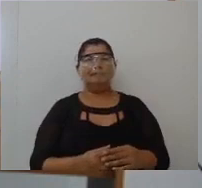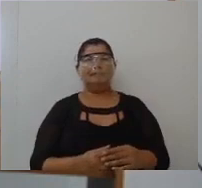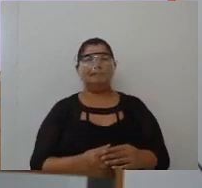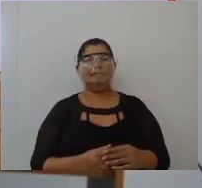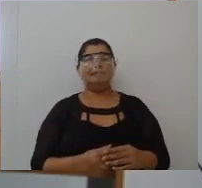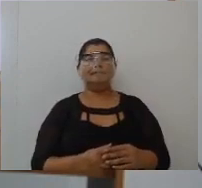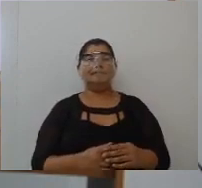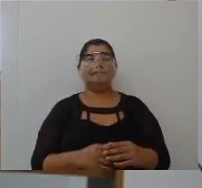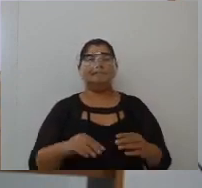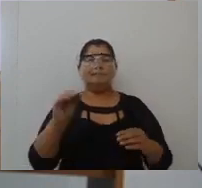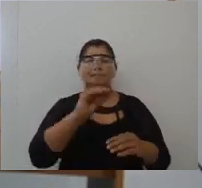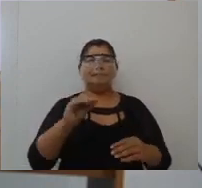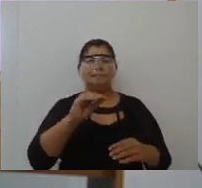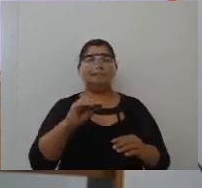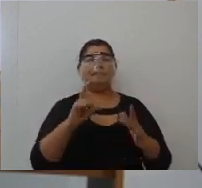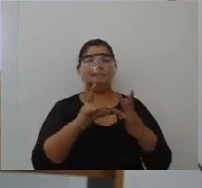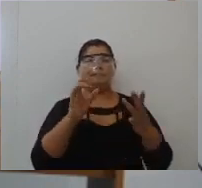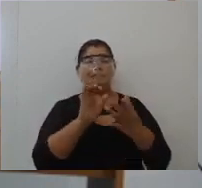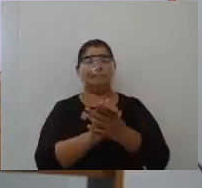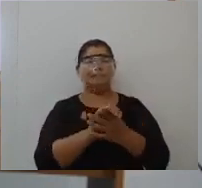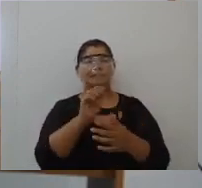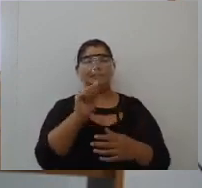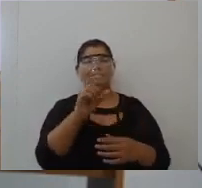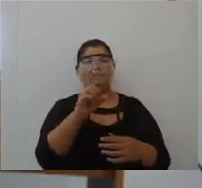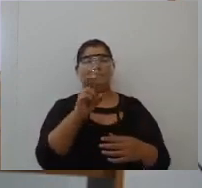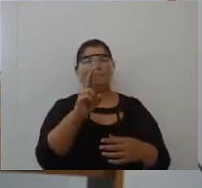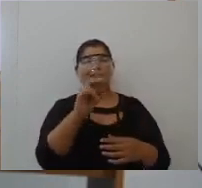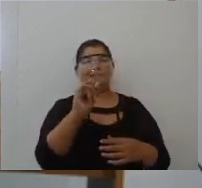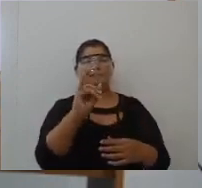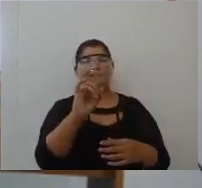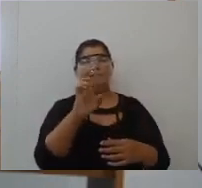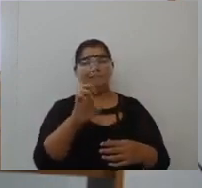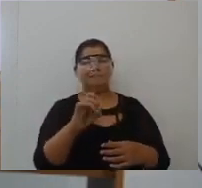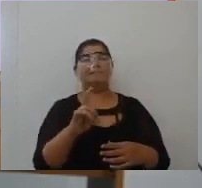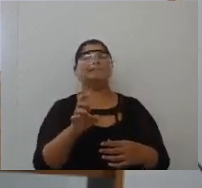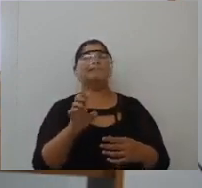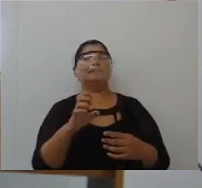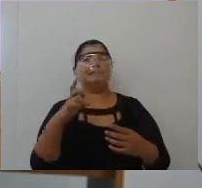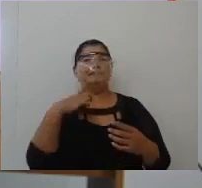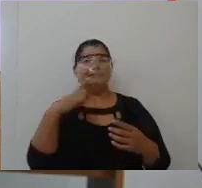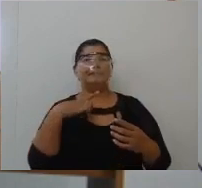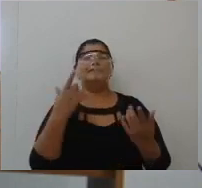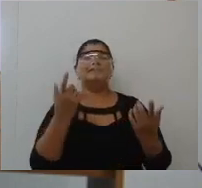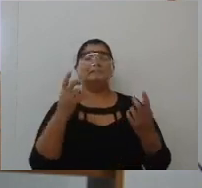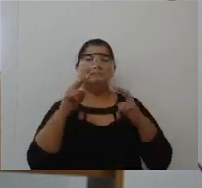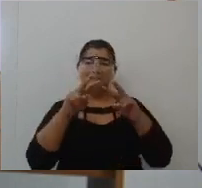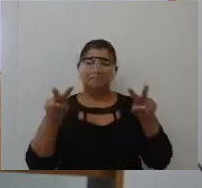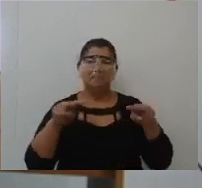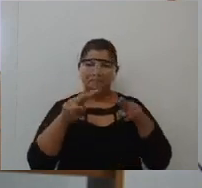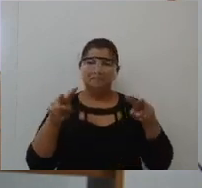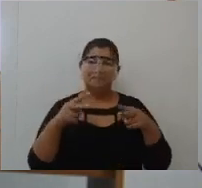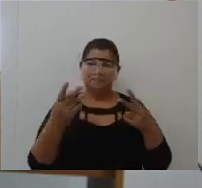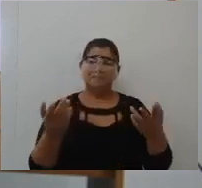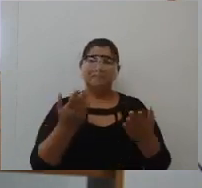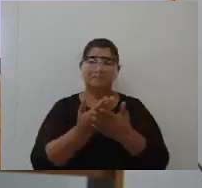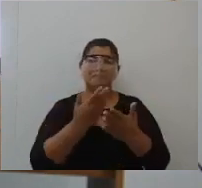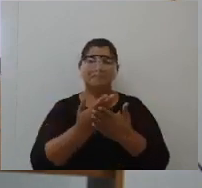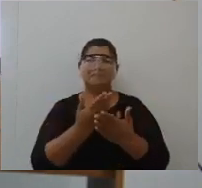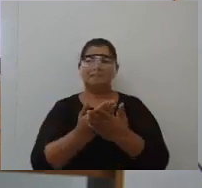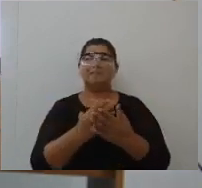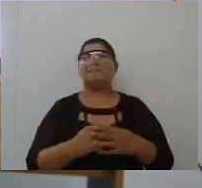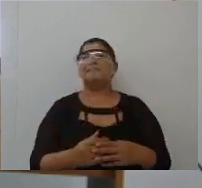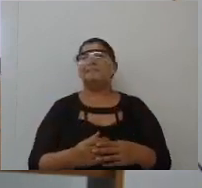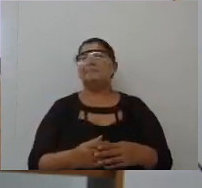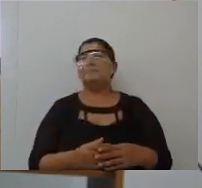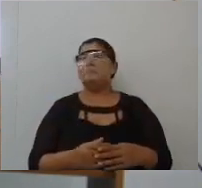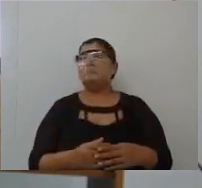Manda um abraço para minha esposa, Adriene. Eu e ela estamos atentos. Aqui, PE. Um abraço, Adriene. Um abraço para você também,